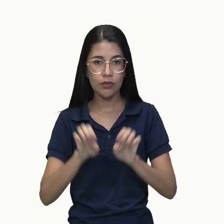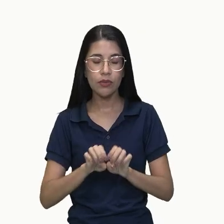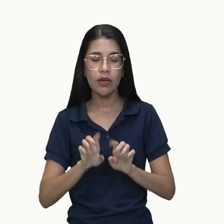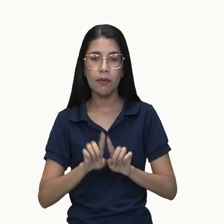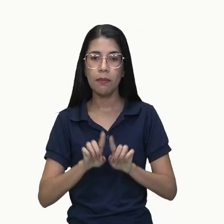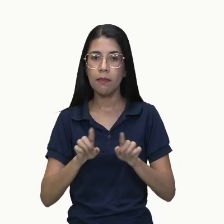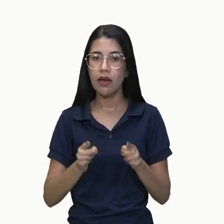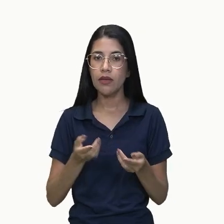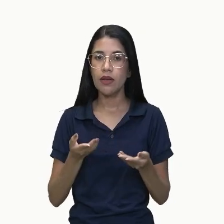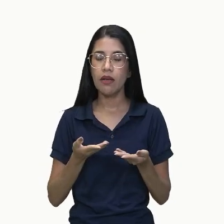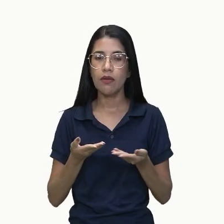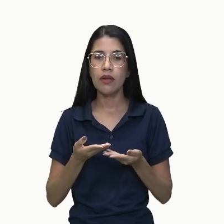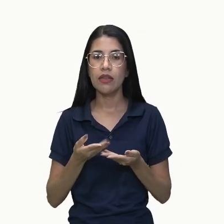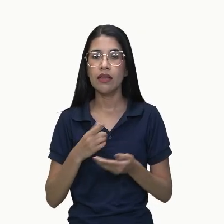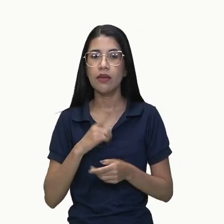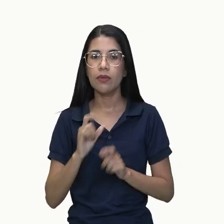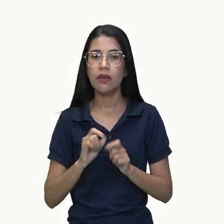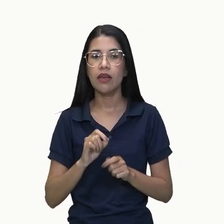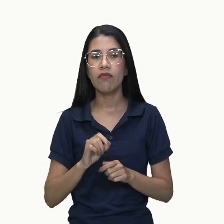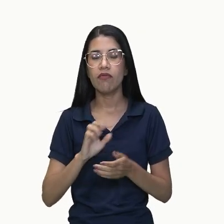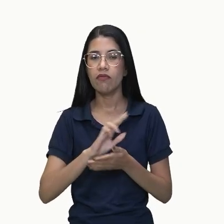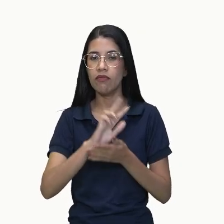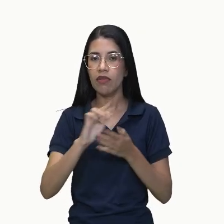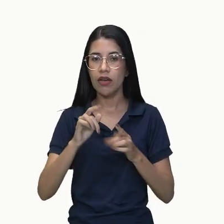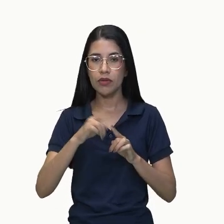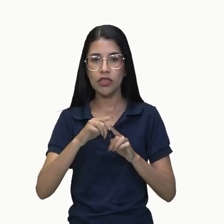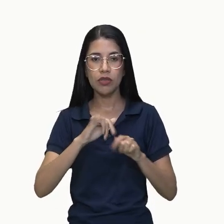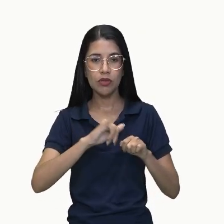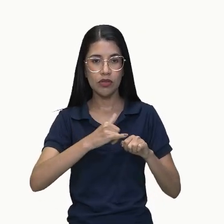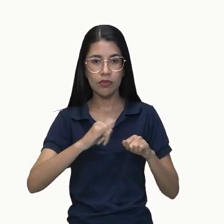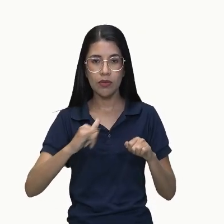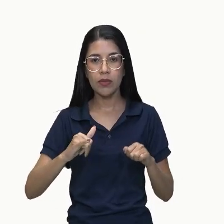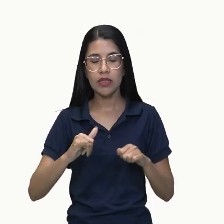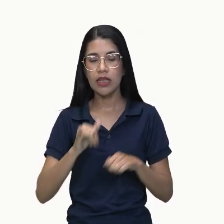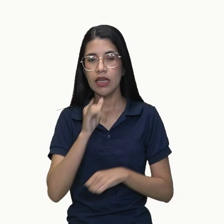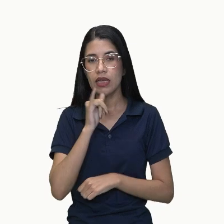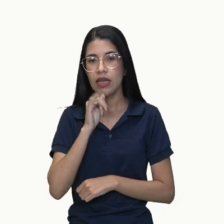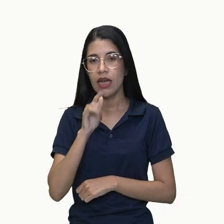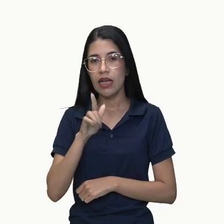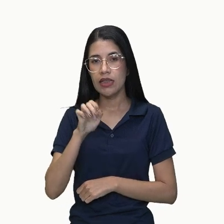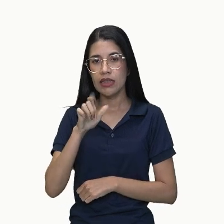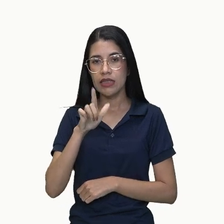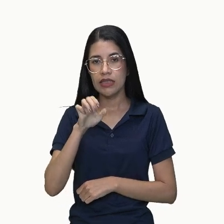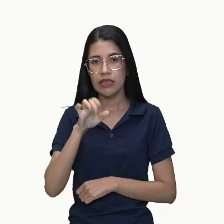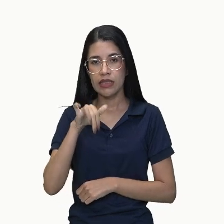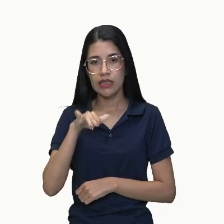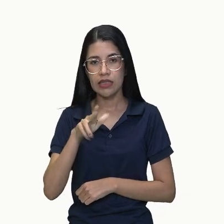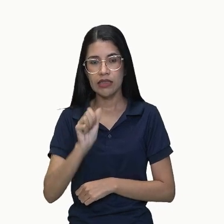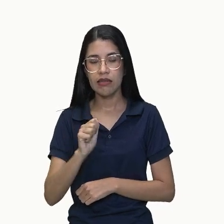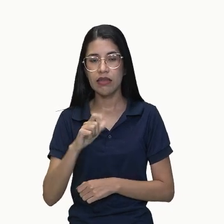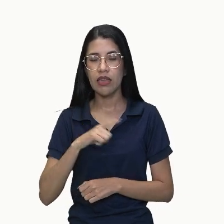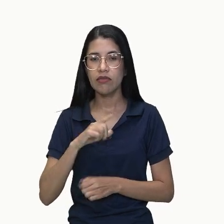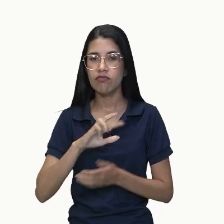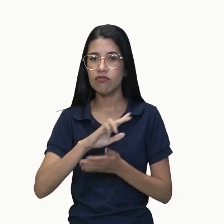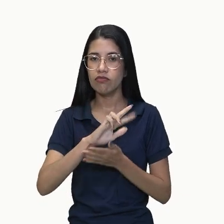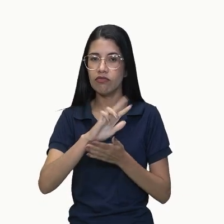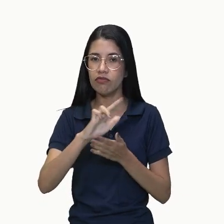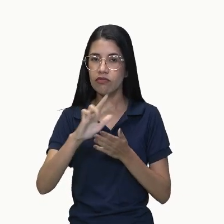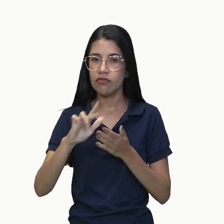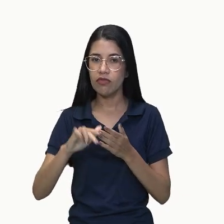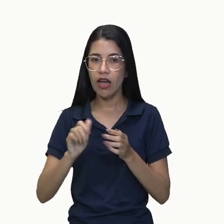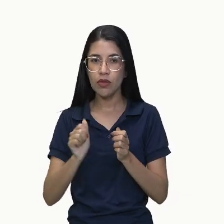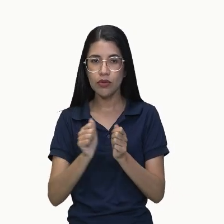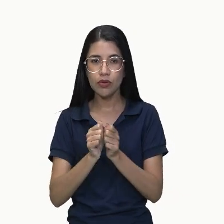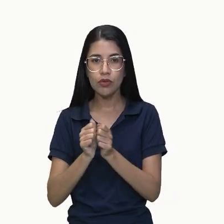tem a histidina, a leucina, né? A glicina. Então, nós temos vários aqui. Ah, professor, eles